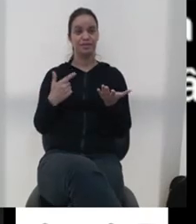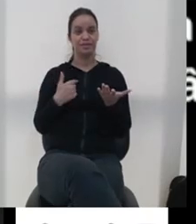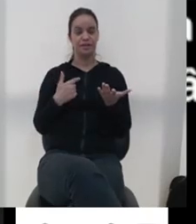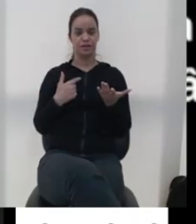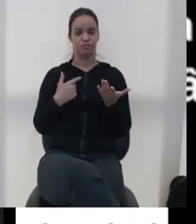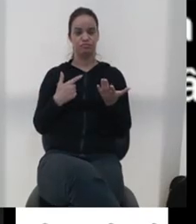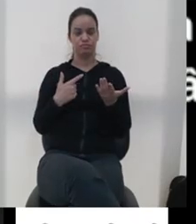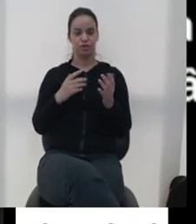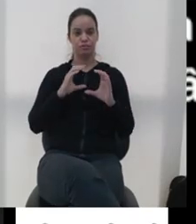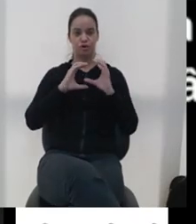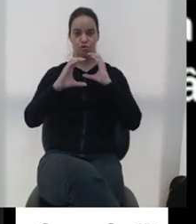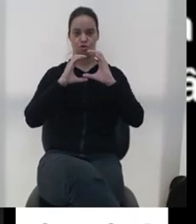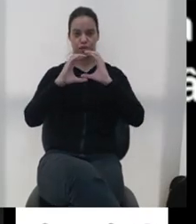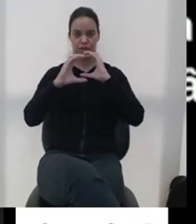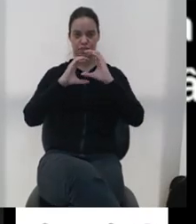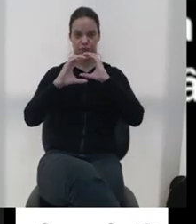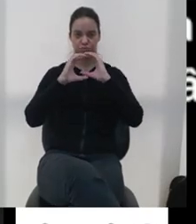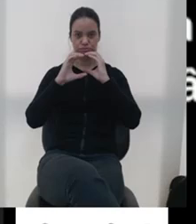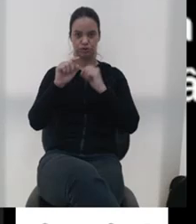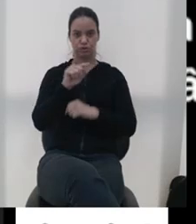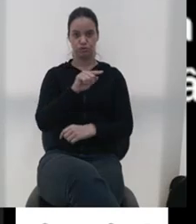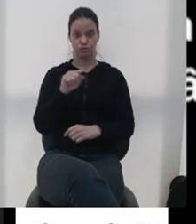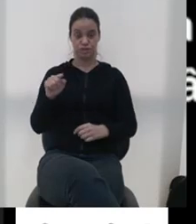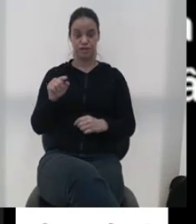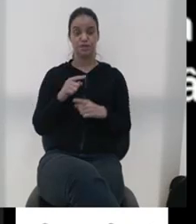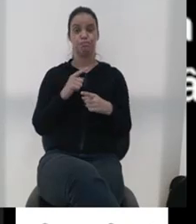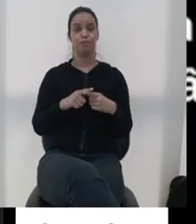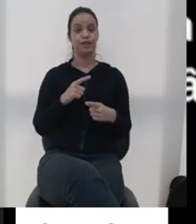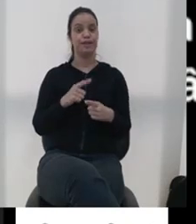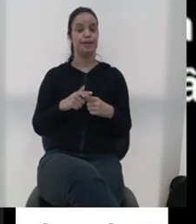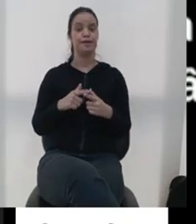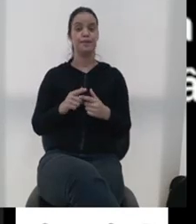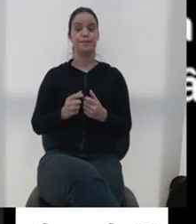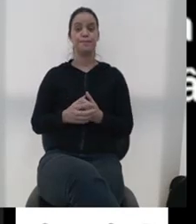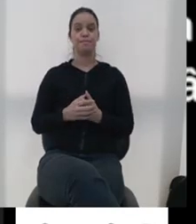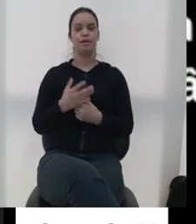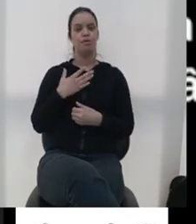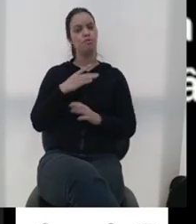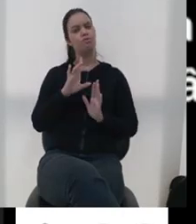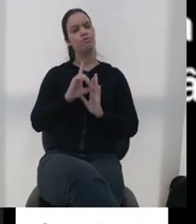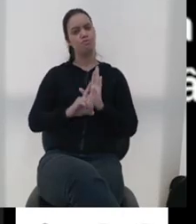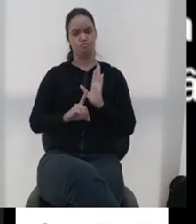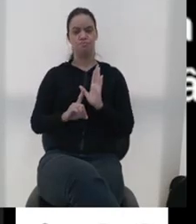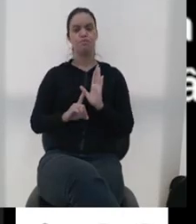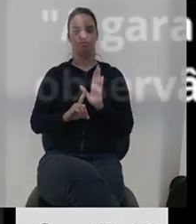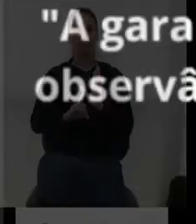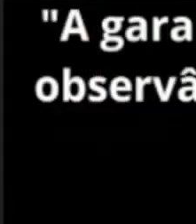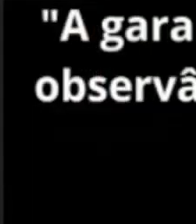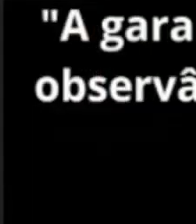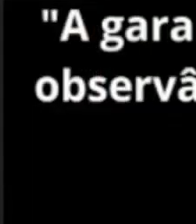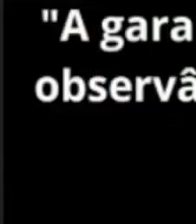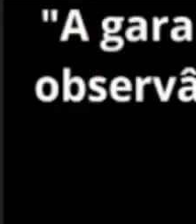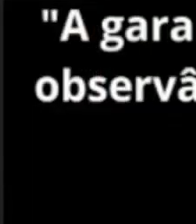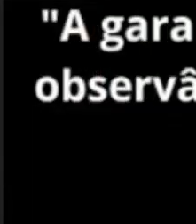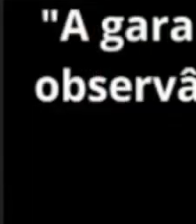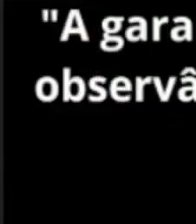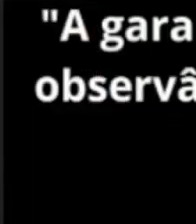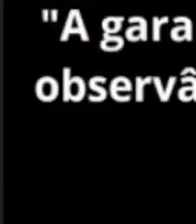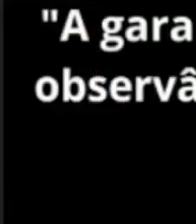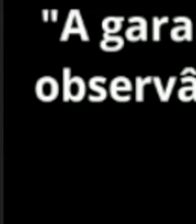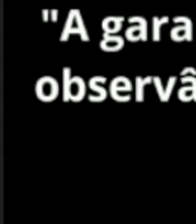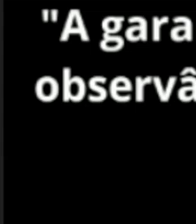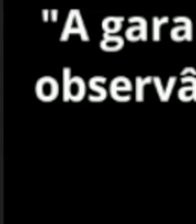contato através desse espaço aberto, porque os meus direitos vão perecer, acho que, se não me engano, março até